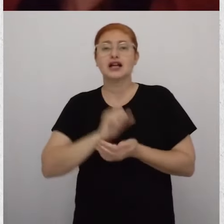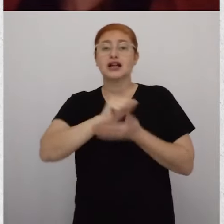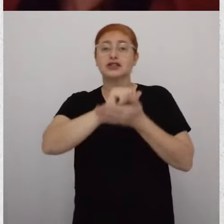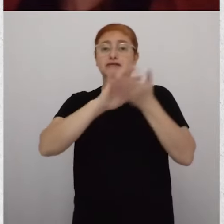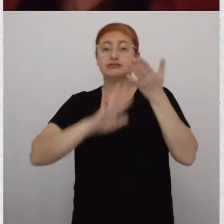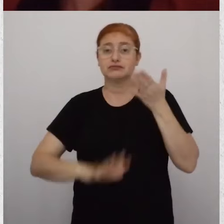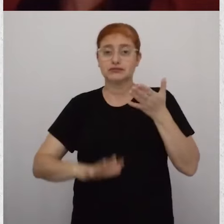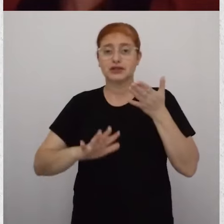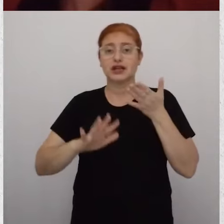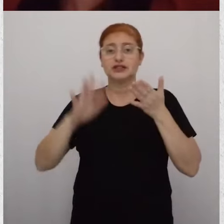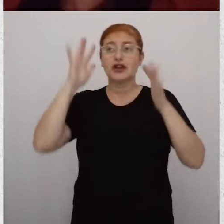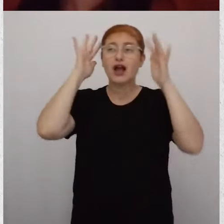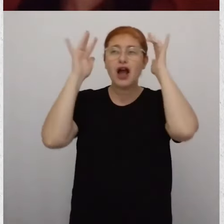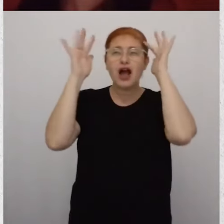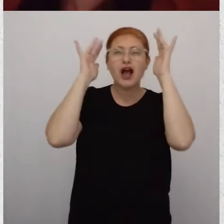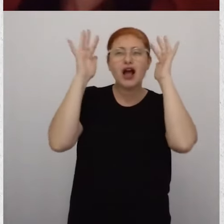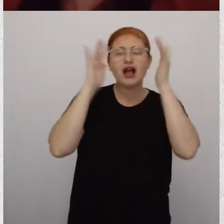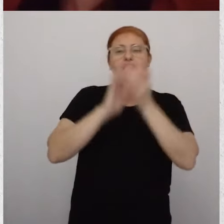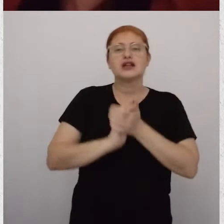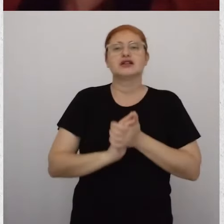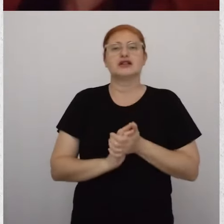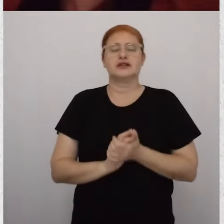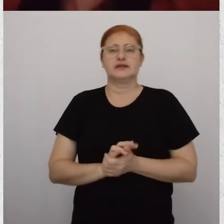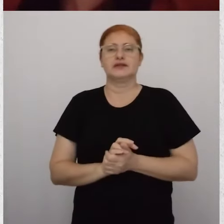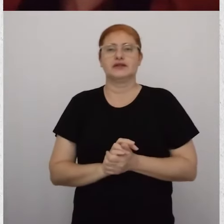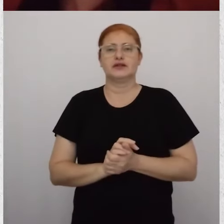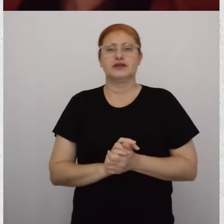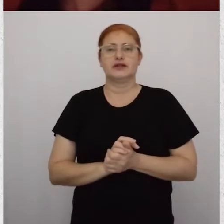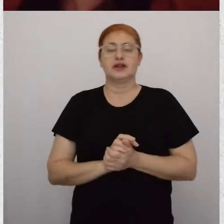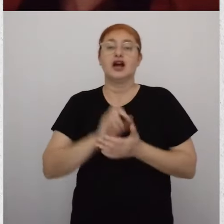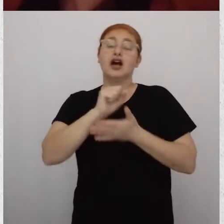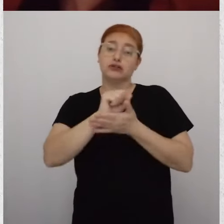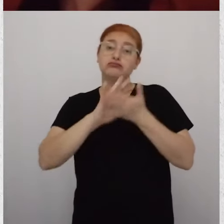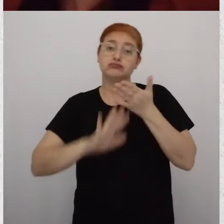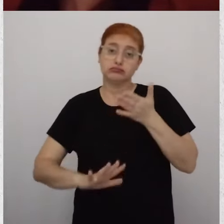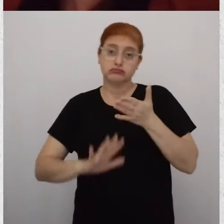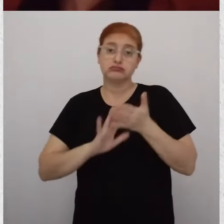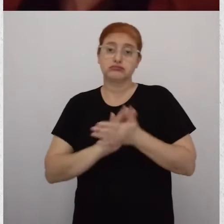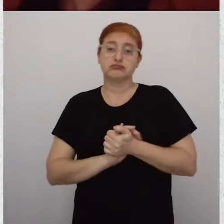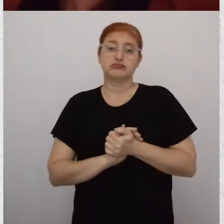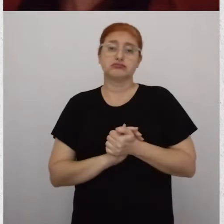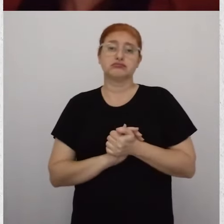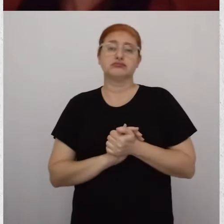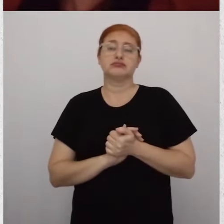de autorreflexão, que são atividades que elas